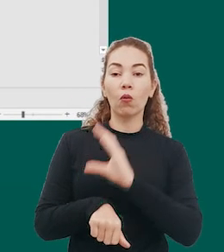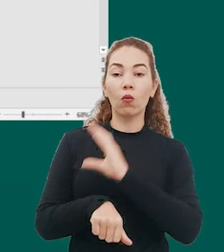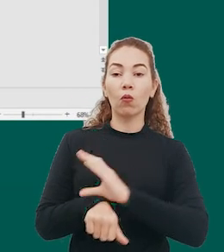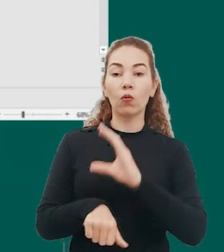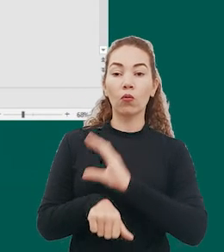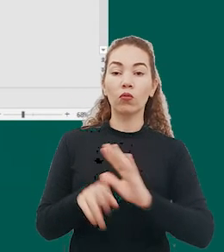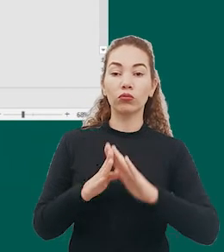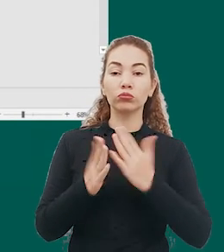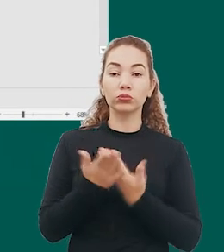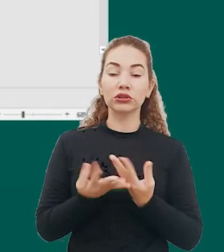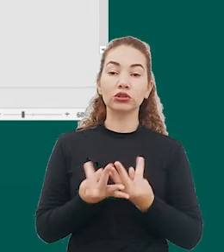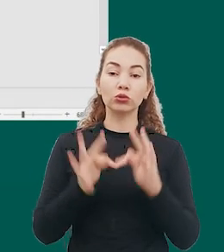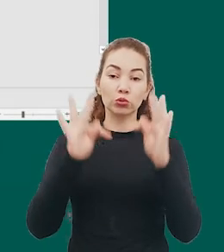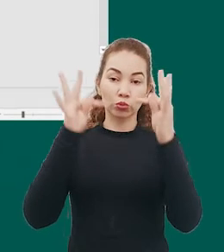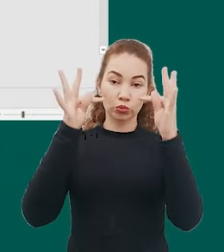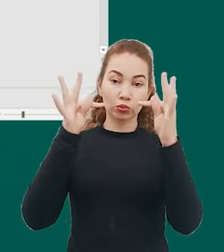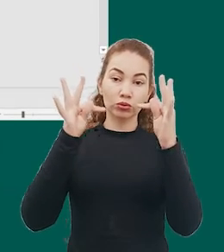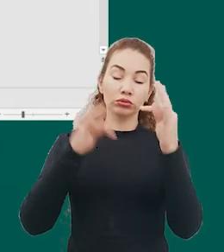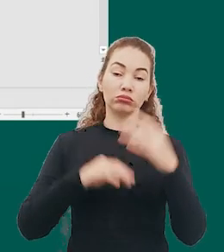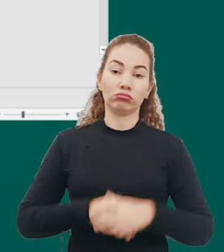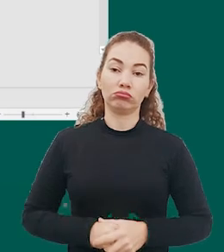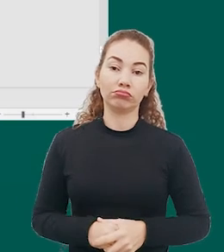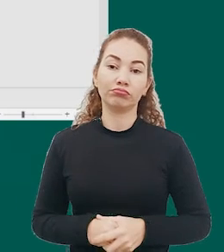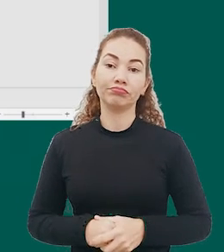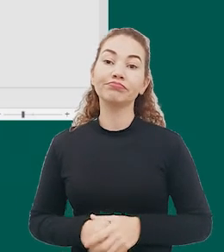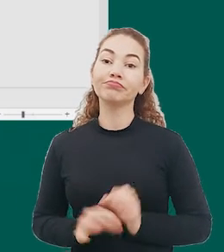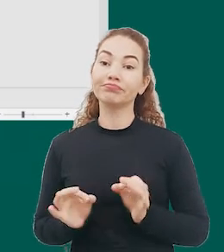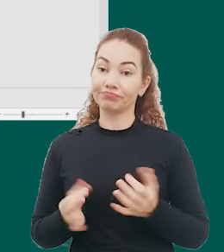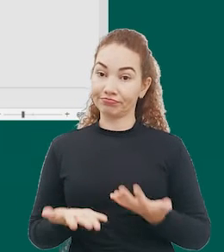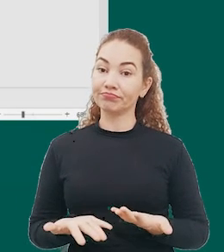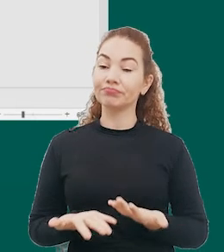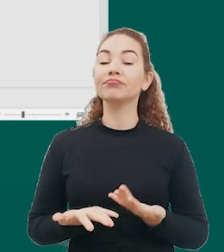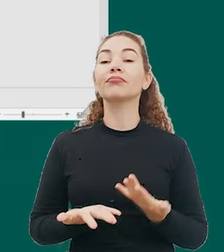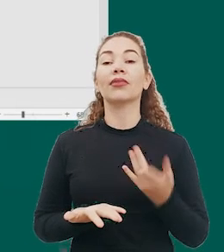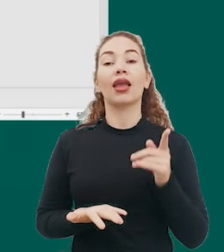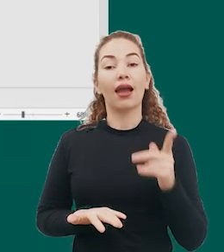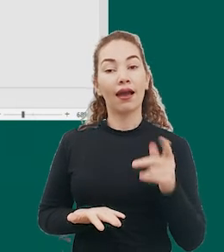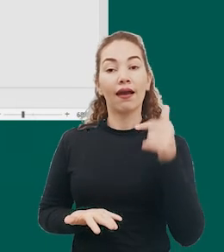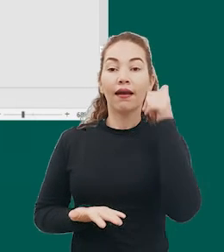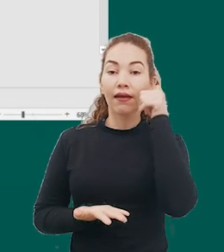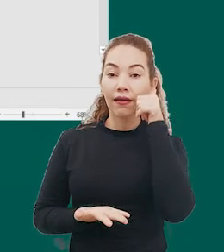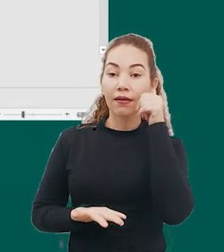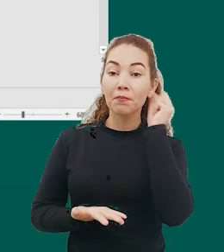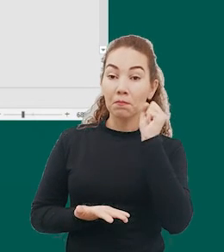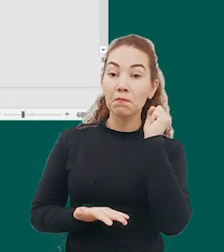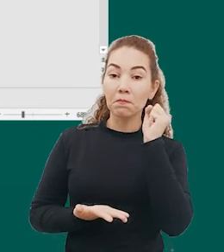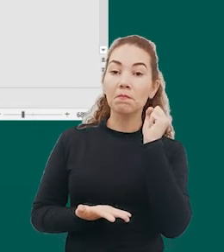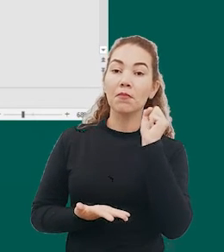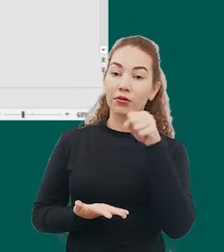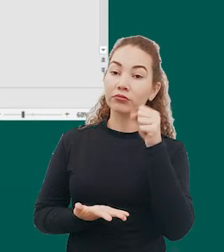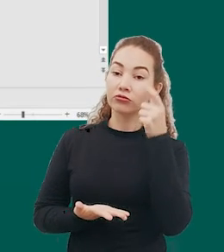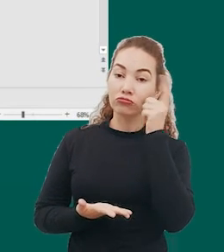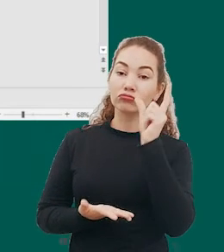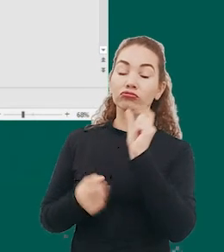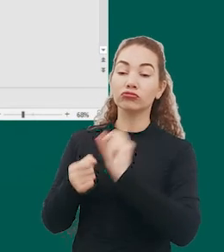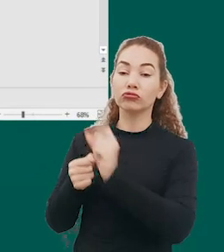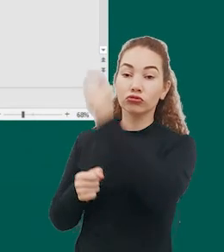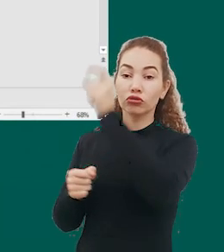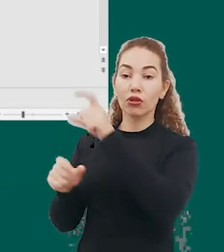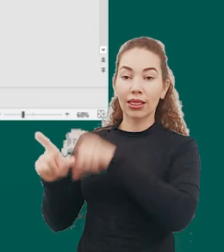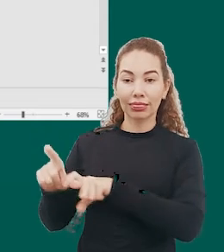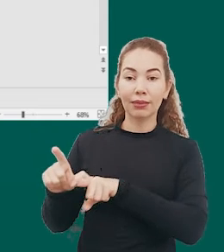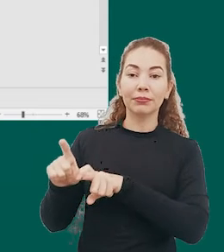uma escola técnica de segundo grau, certo? Daí nós podemos considerar até os 24 anos de